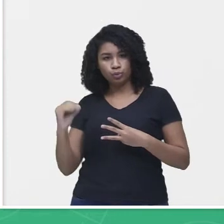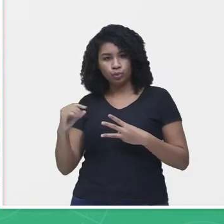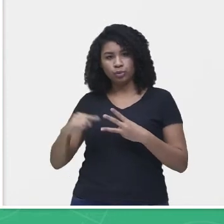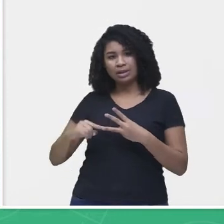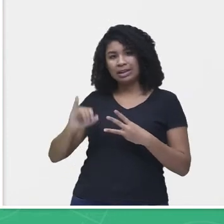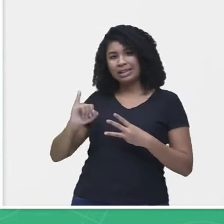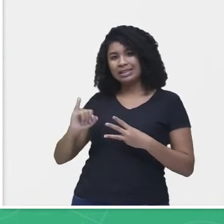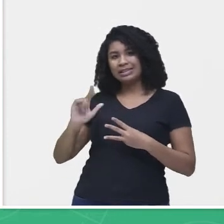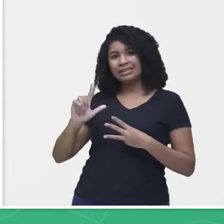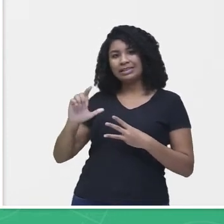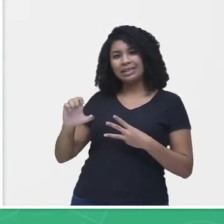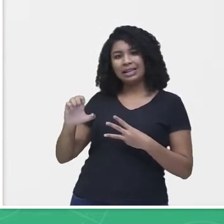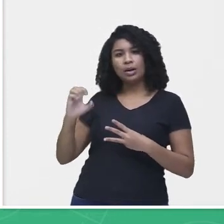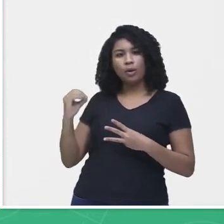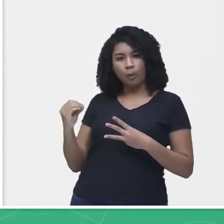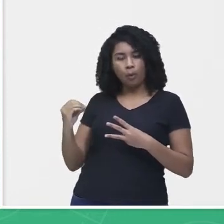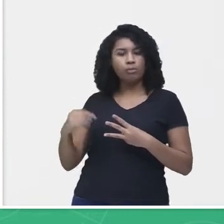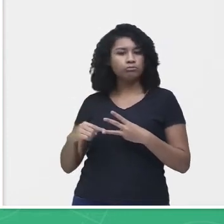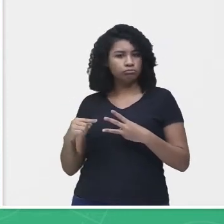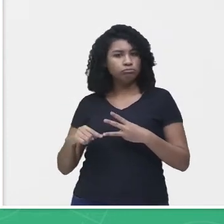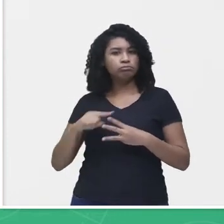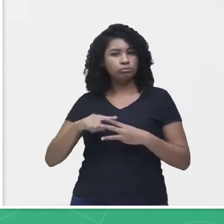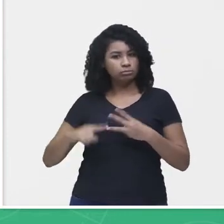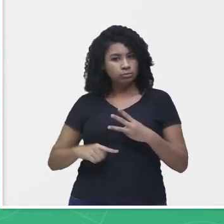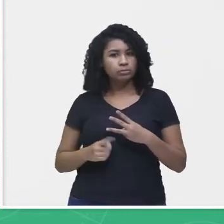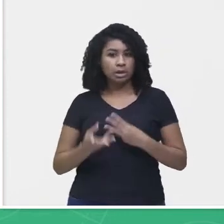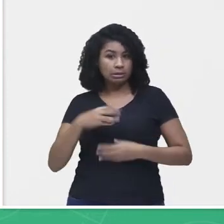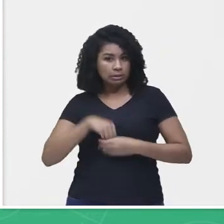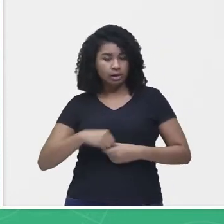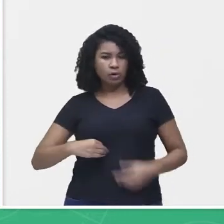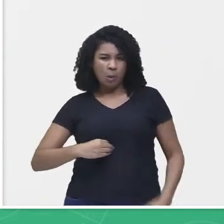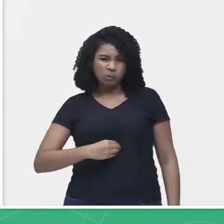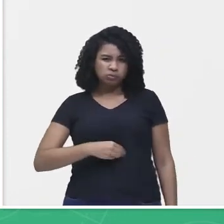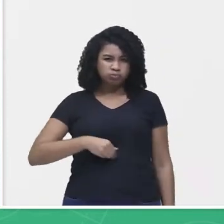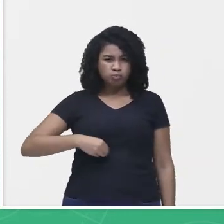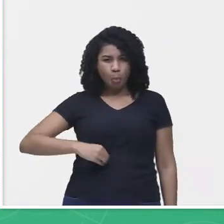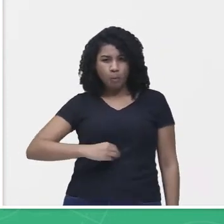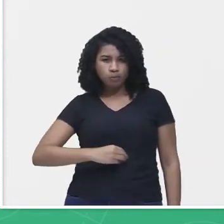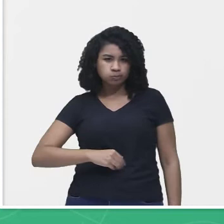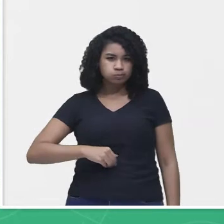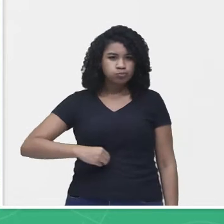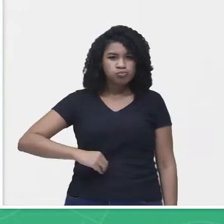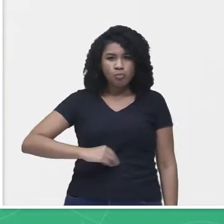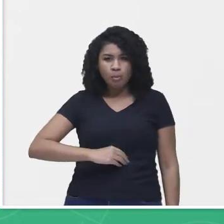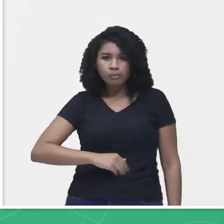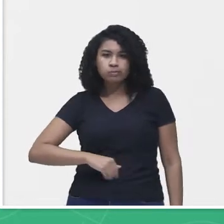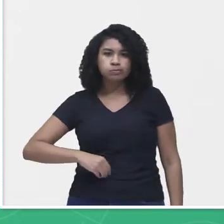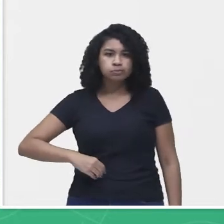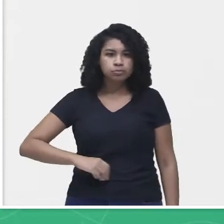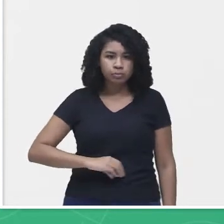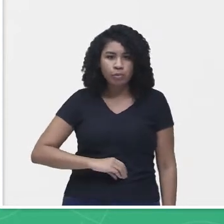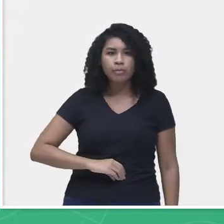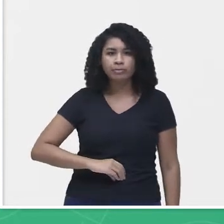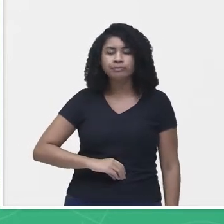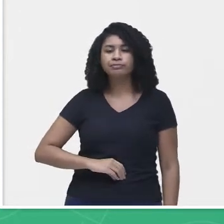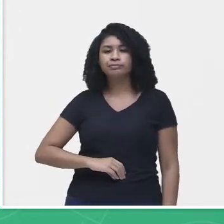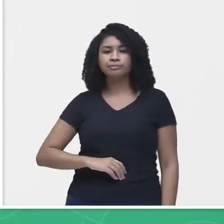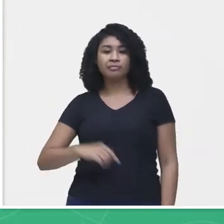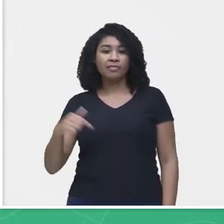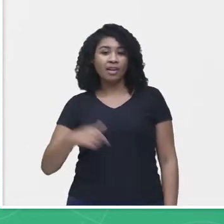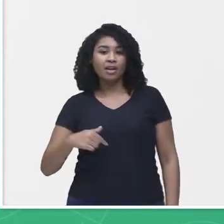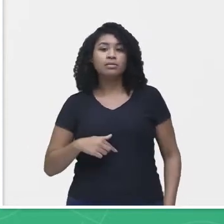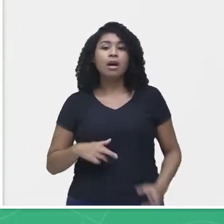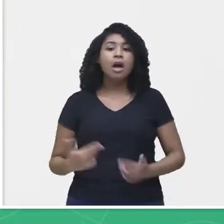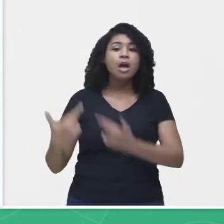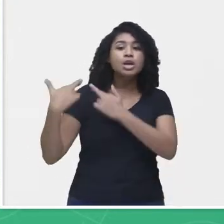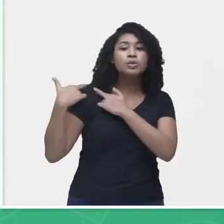intestino, apresenta milhões de dobras. E são essas dobras, que também são chamadas de vilosidades, que são